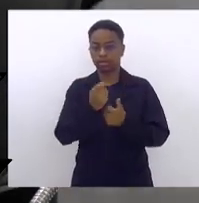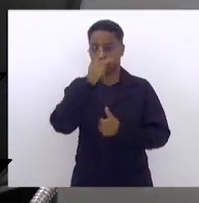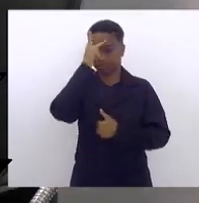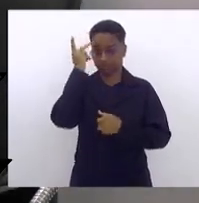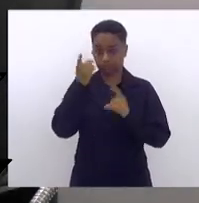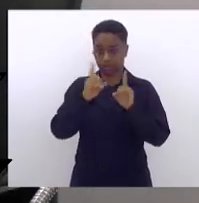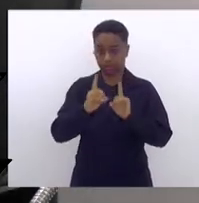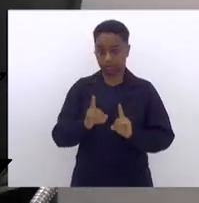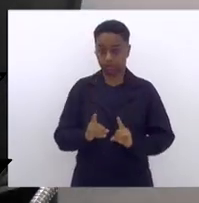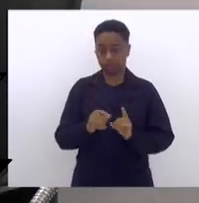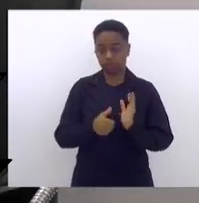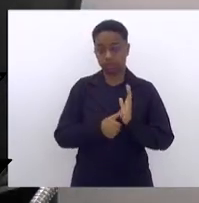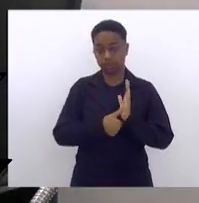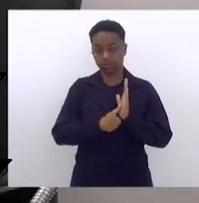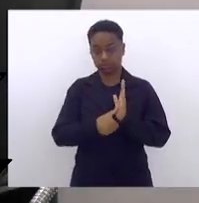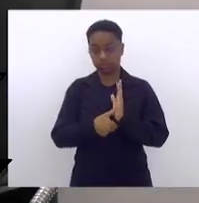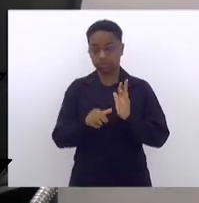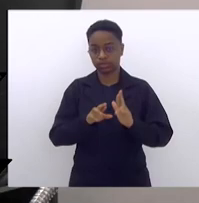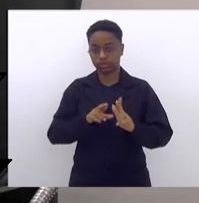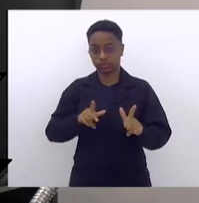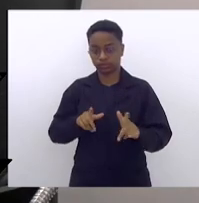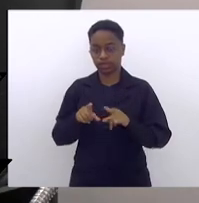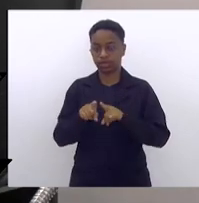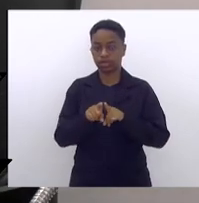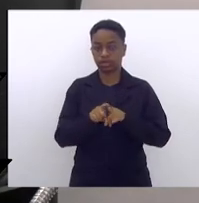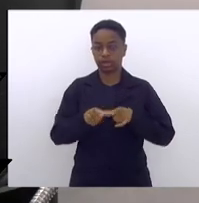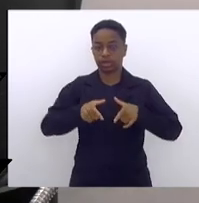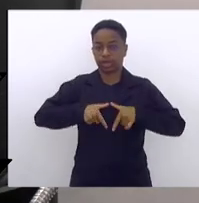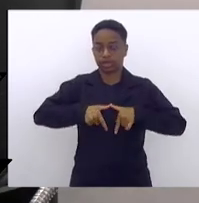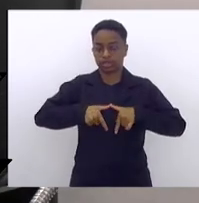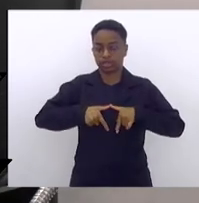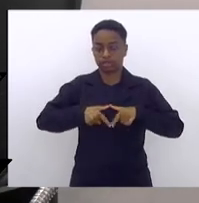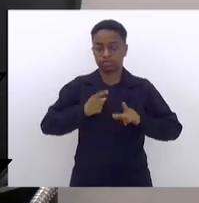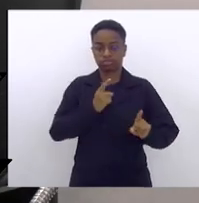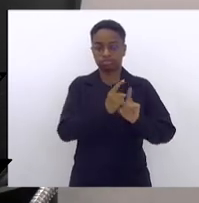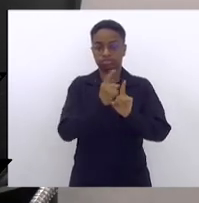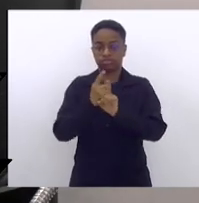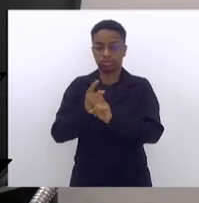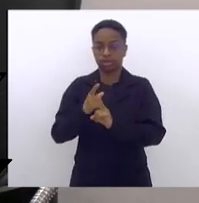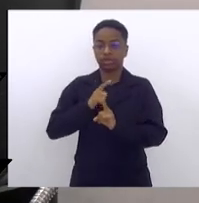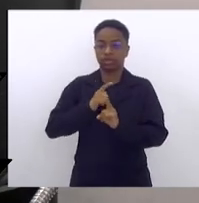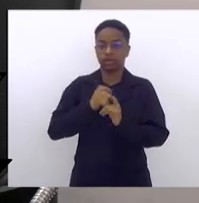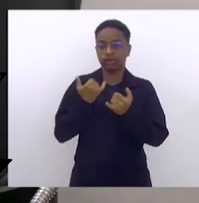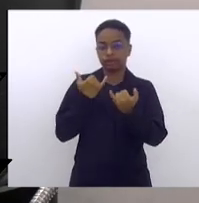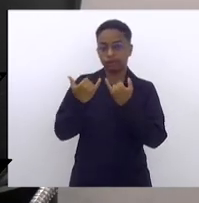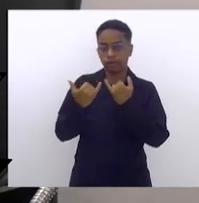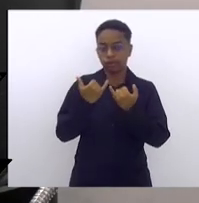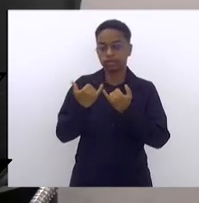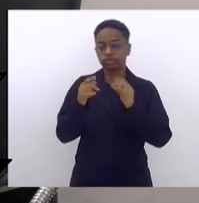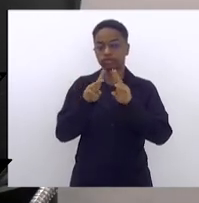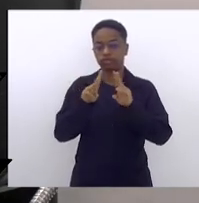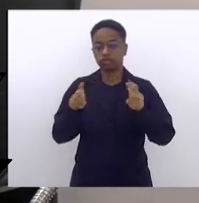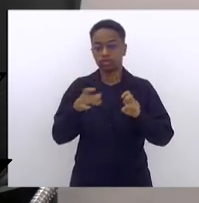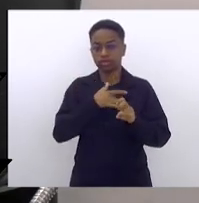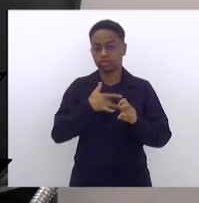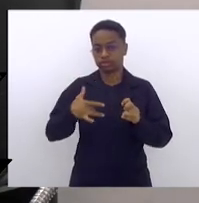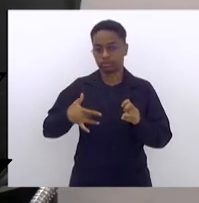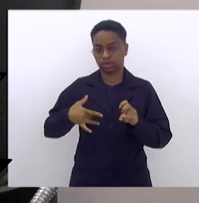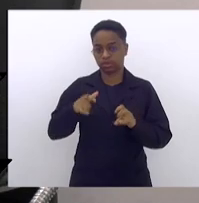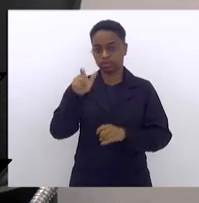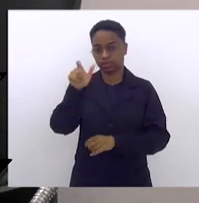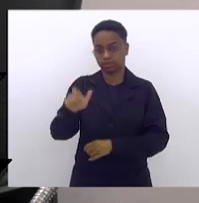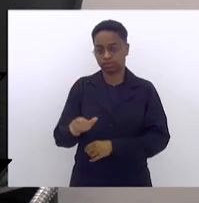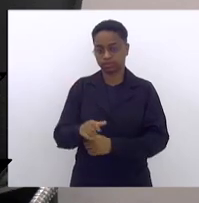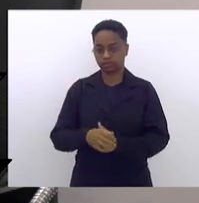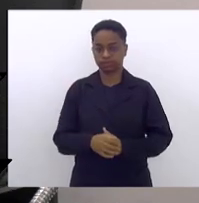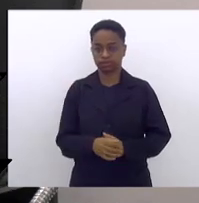a carteira de identidade diferenciada e um crachá de identificação que reúnam informações sobre a saúde do